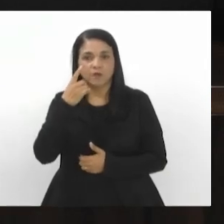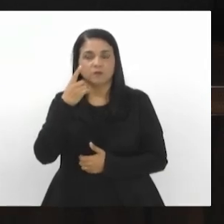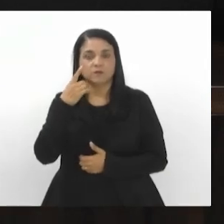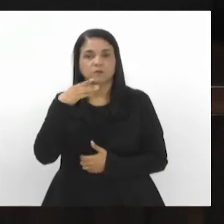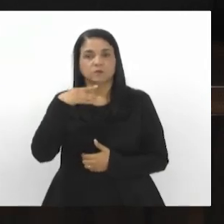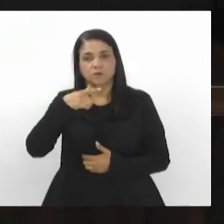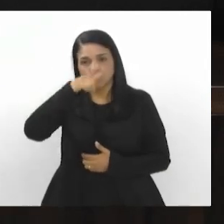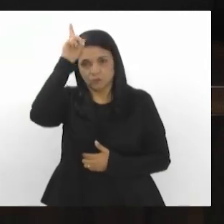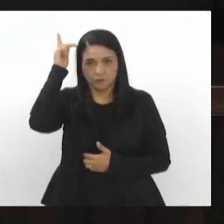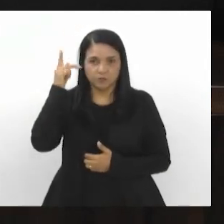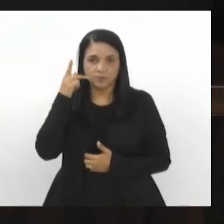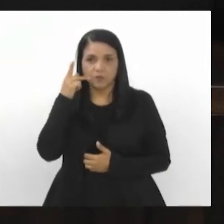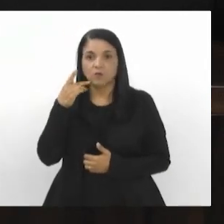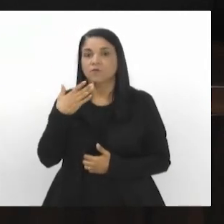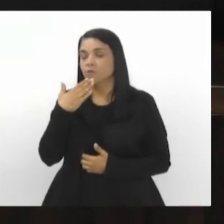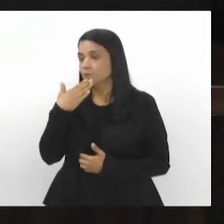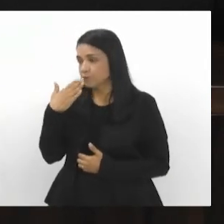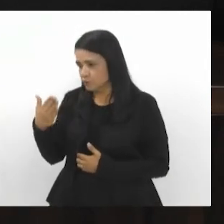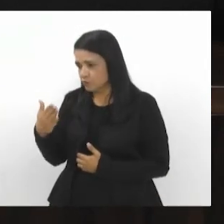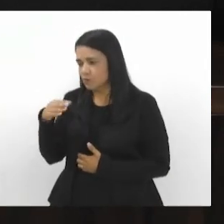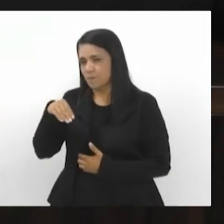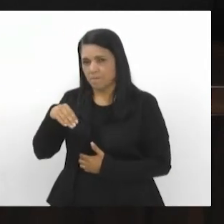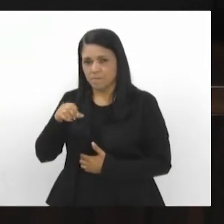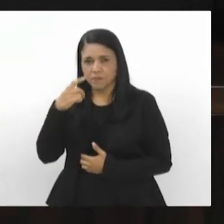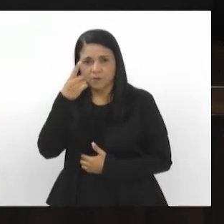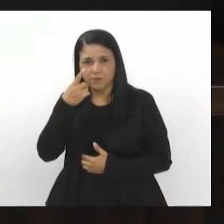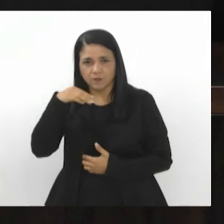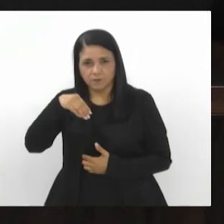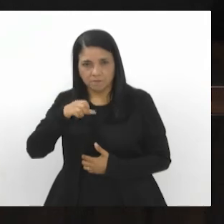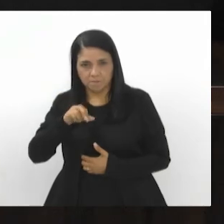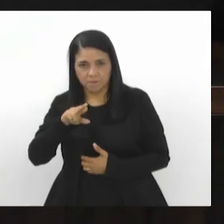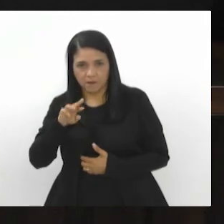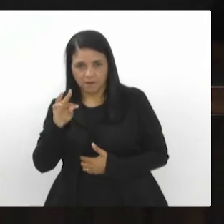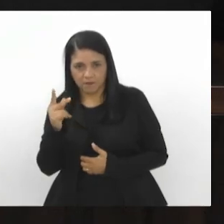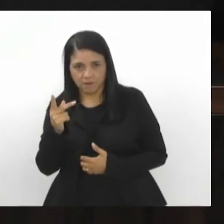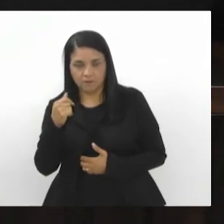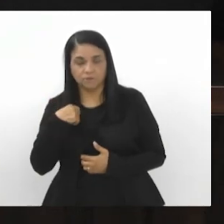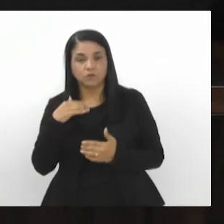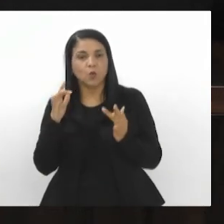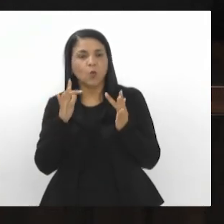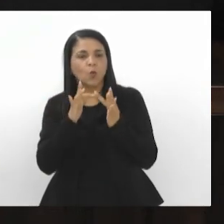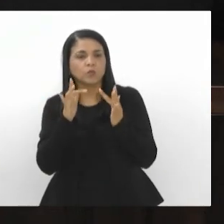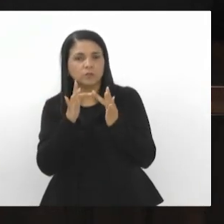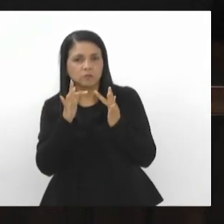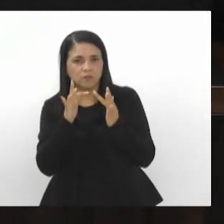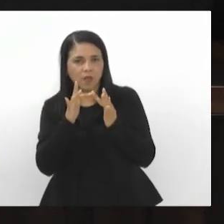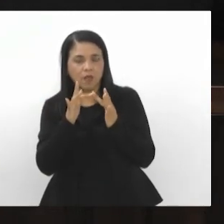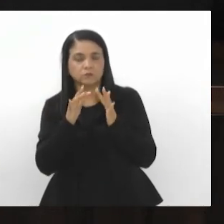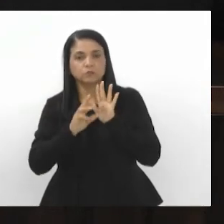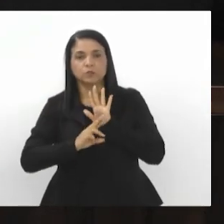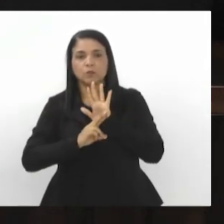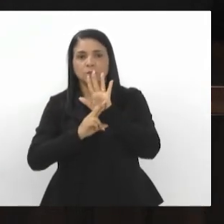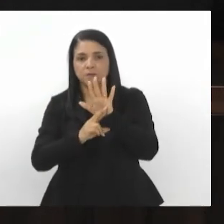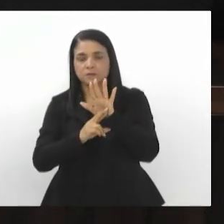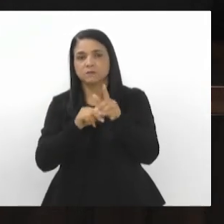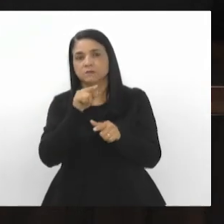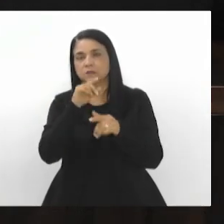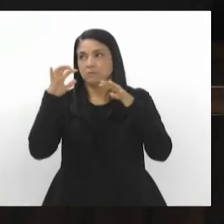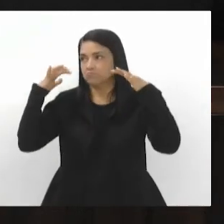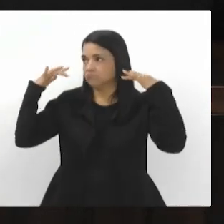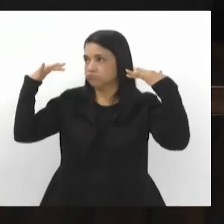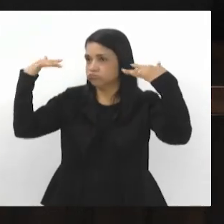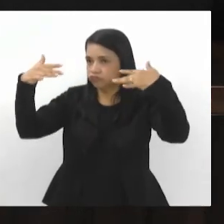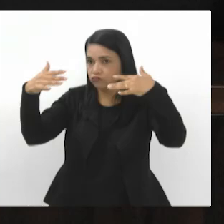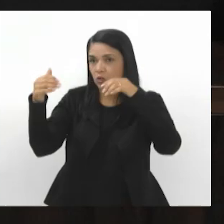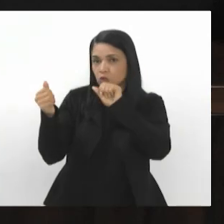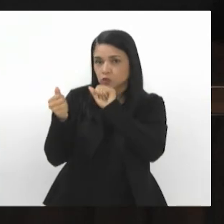Marta, se puder depois fazer contato com o representante do pessoal aqui da galeria,